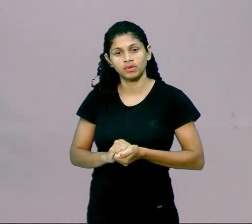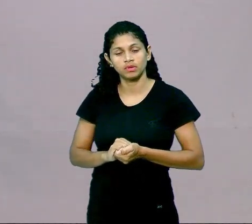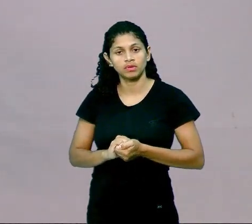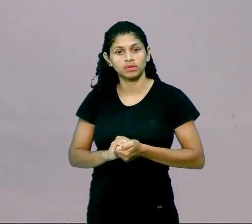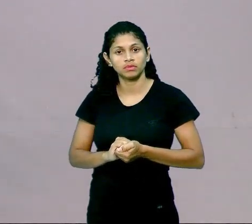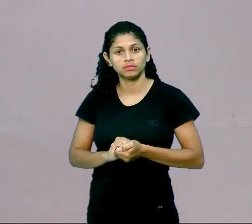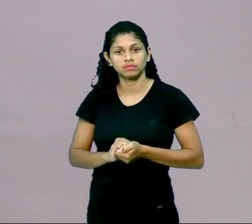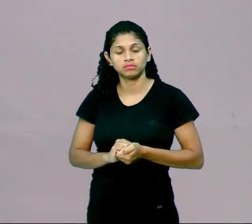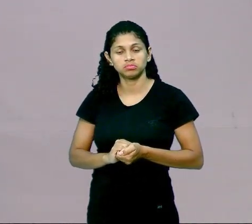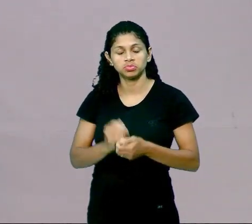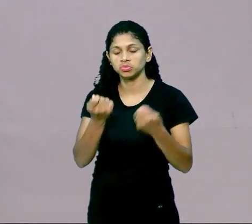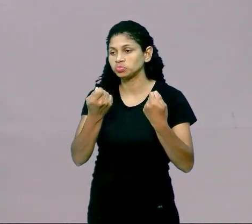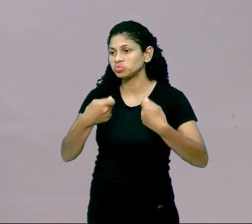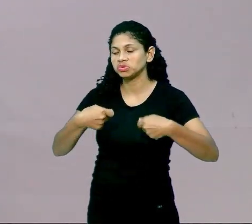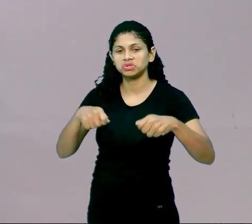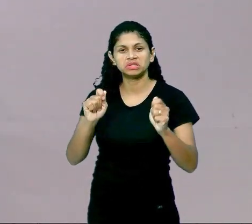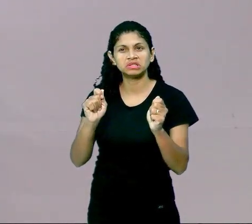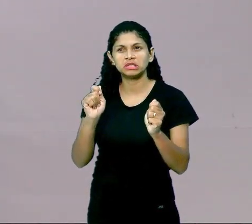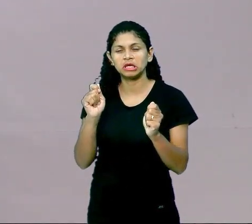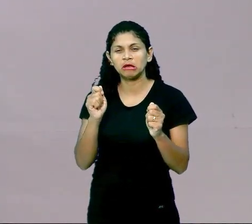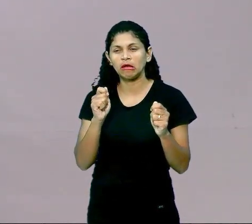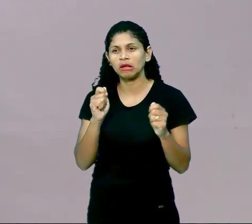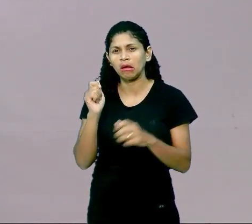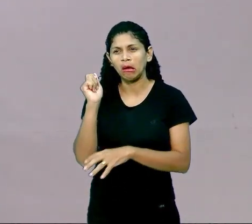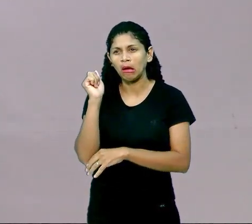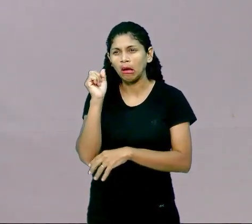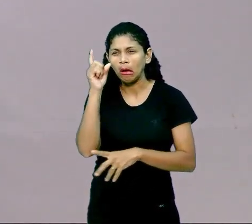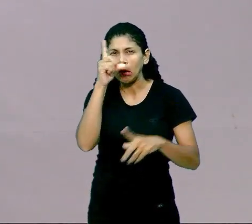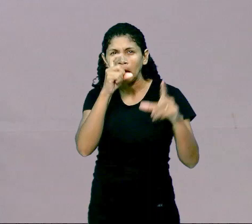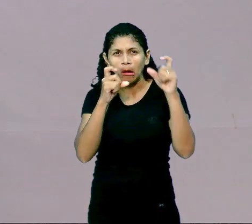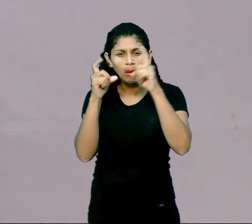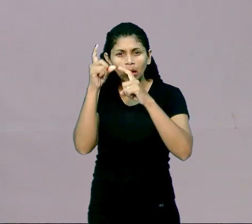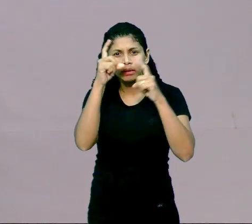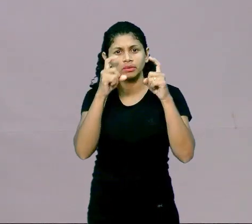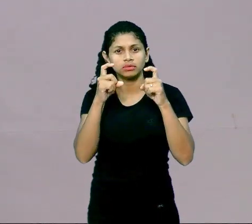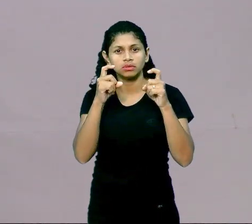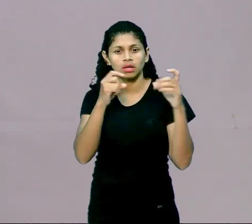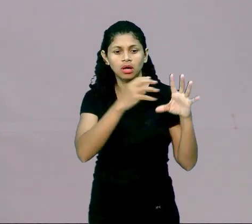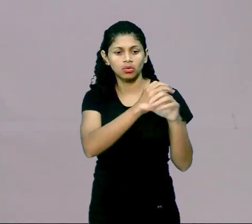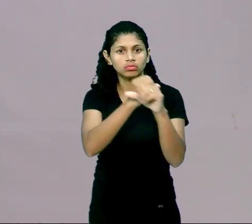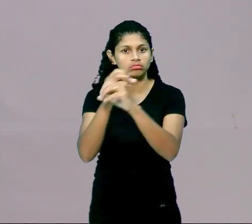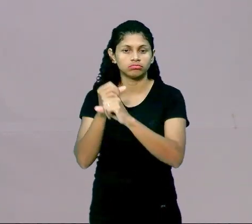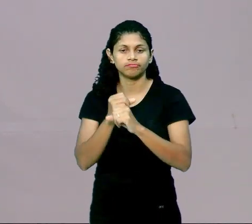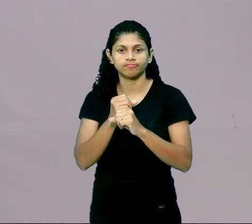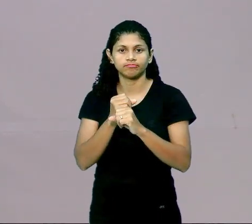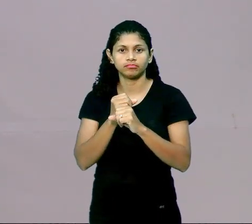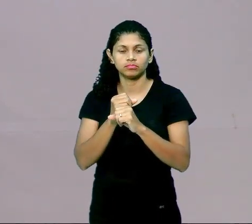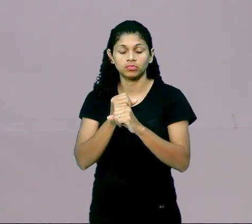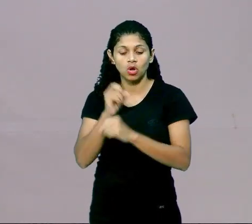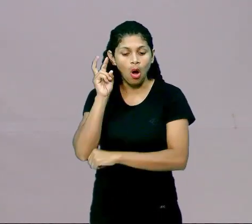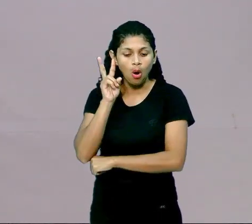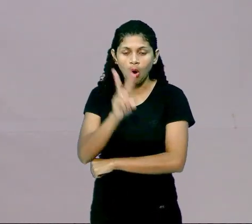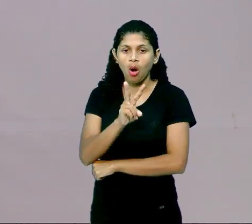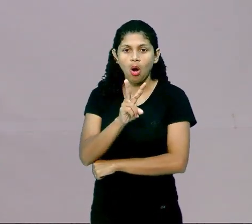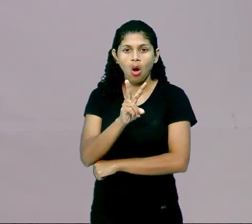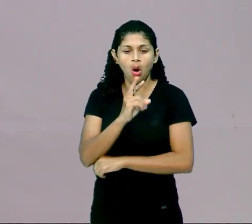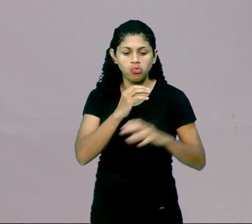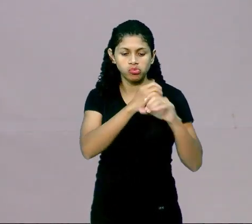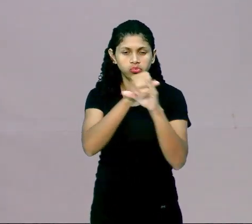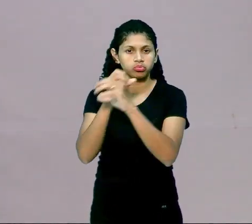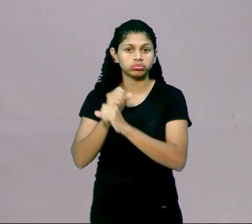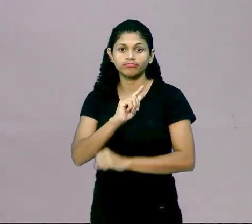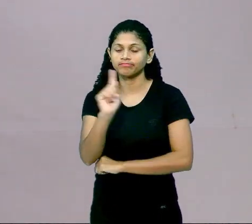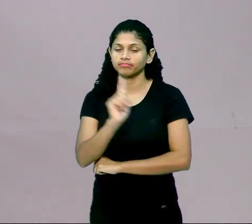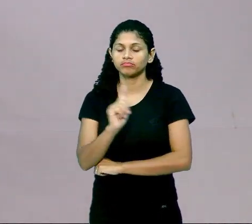com aquele cálculo. Sempre eu vou repetir na questão. Não olhem para os cálculos, mas sim os